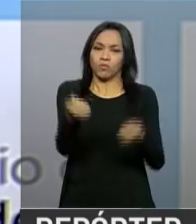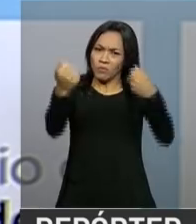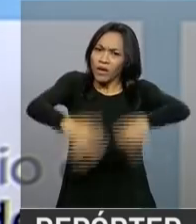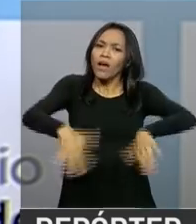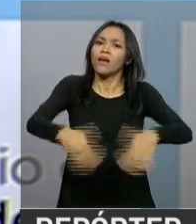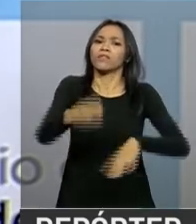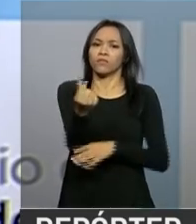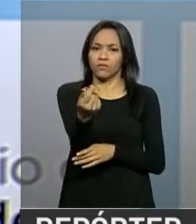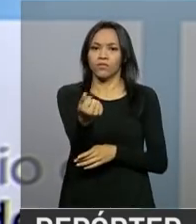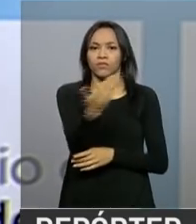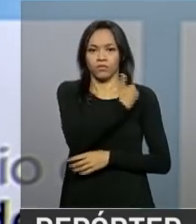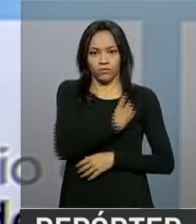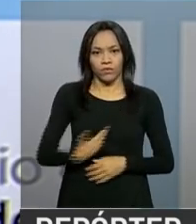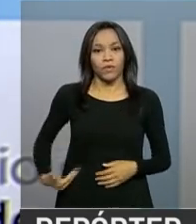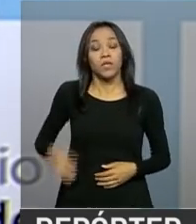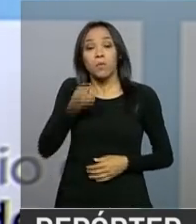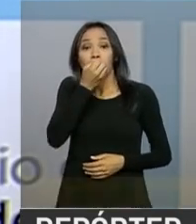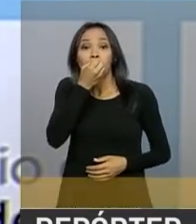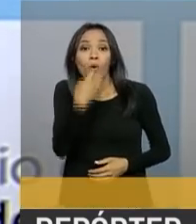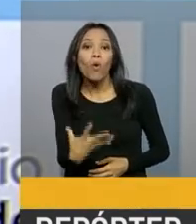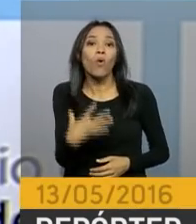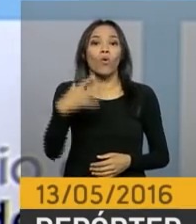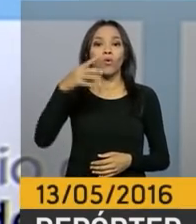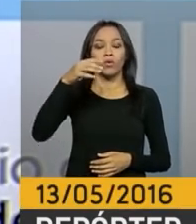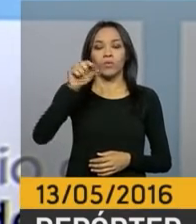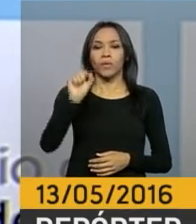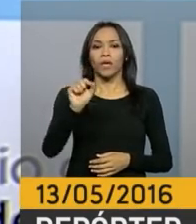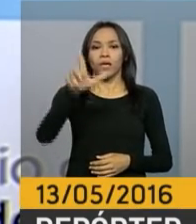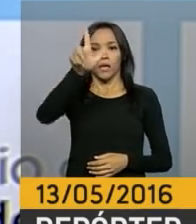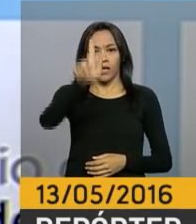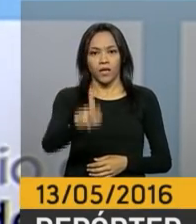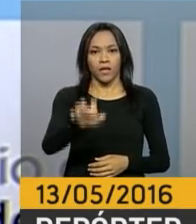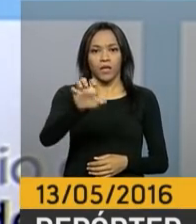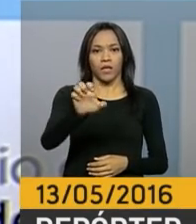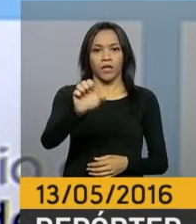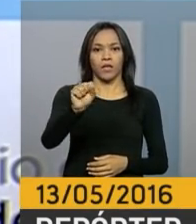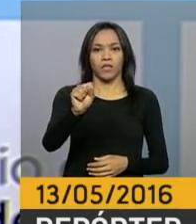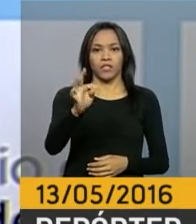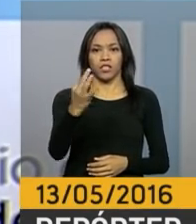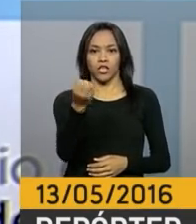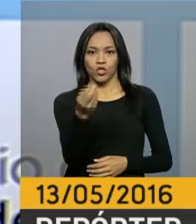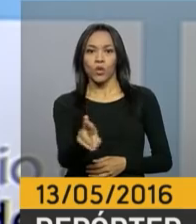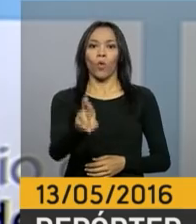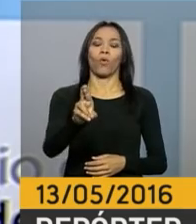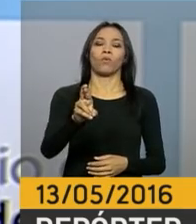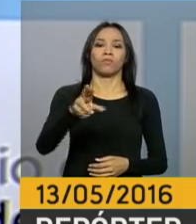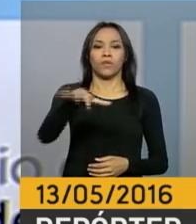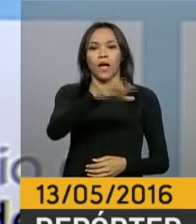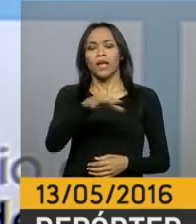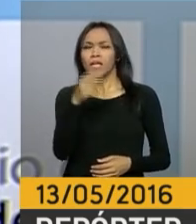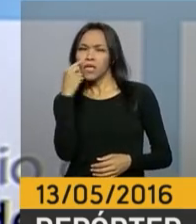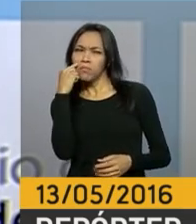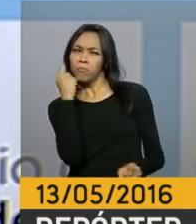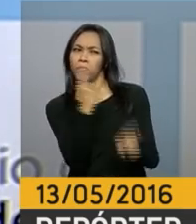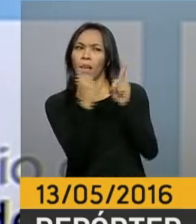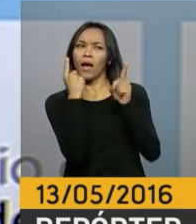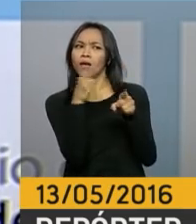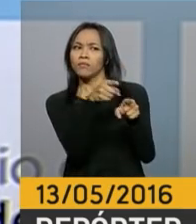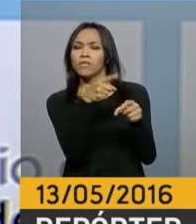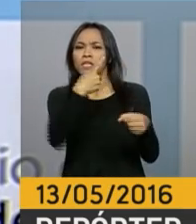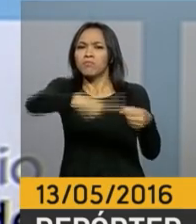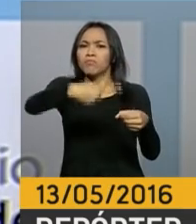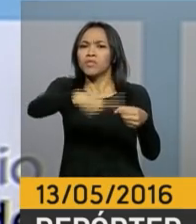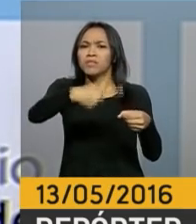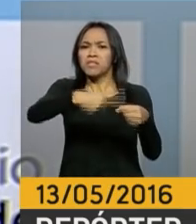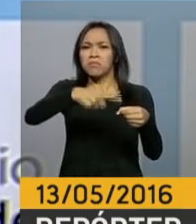experiência desses bons gestores em outros municípios que não estão tendo no desempenho adequado É só uma questão de